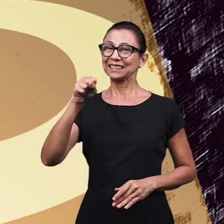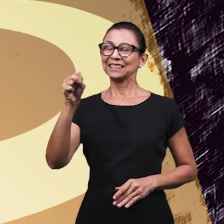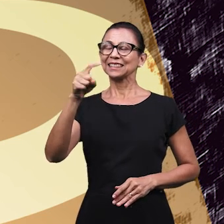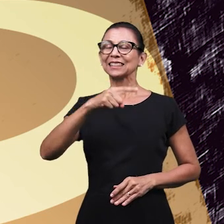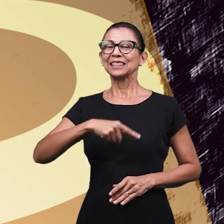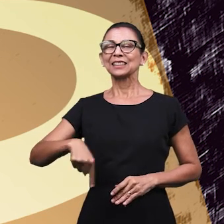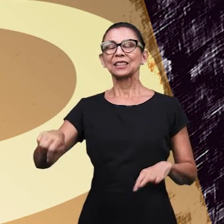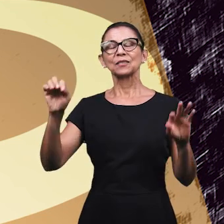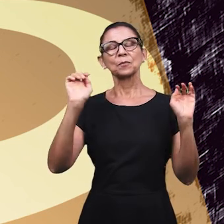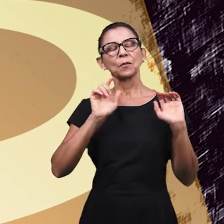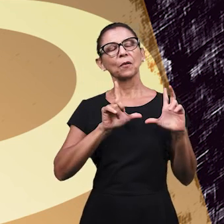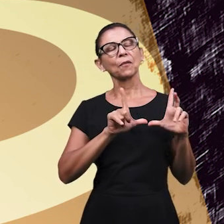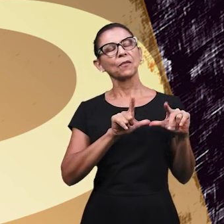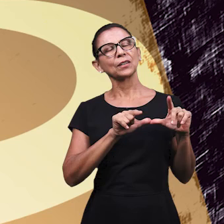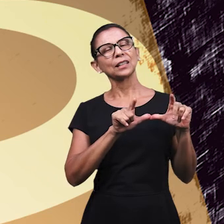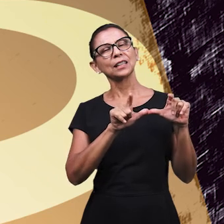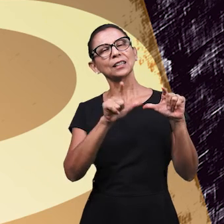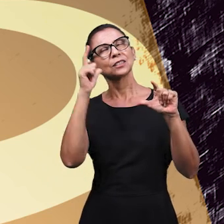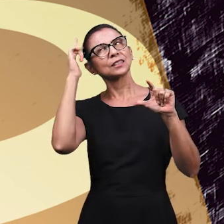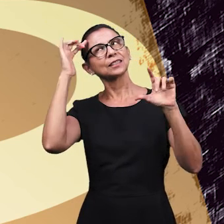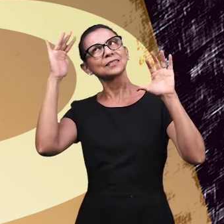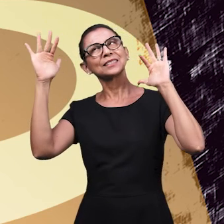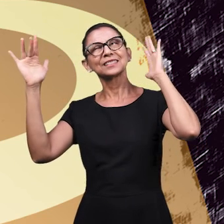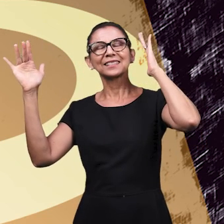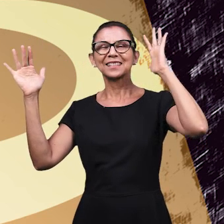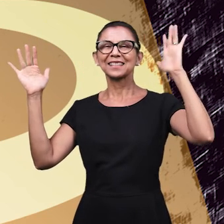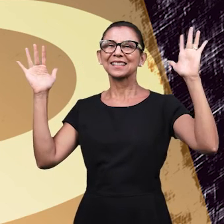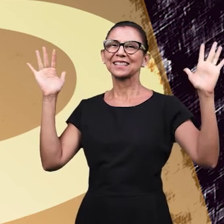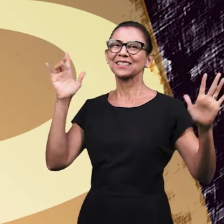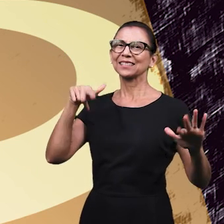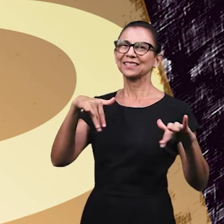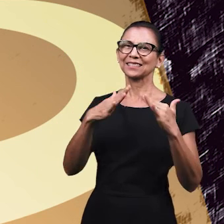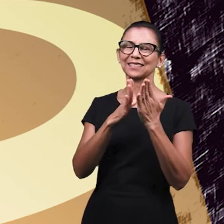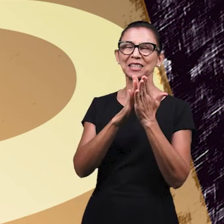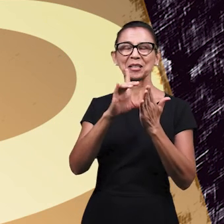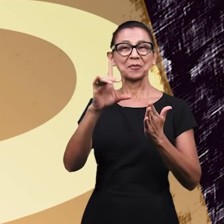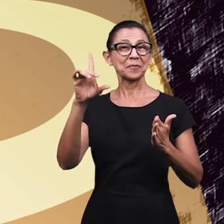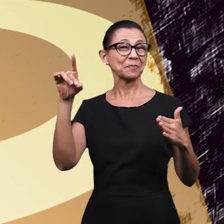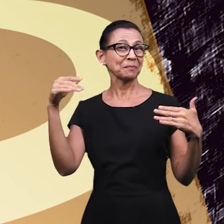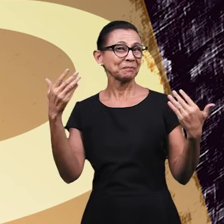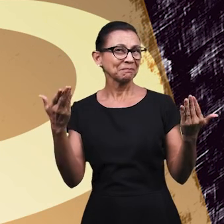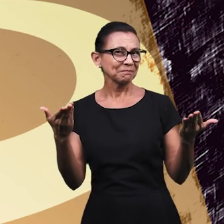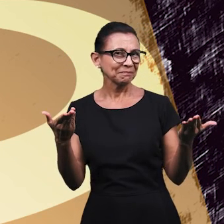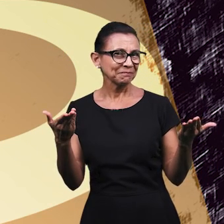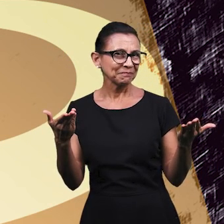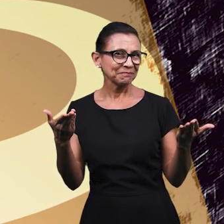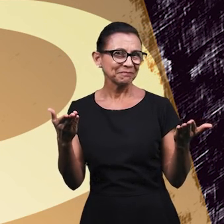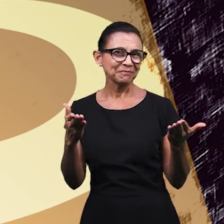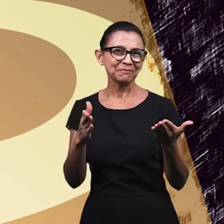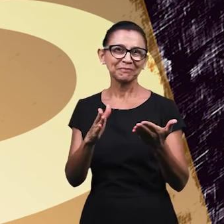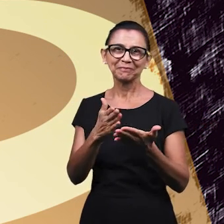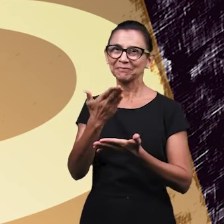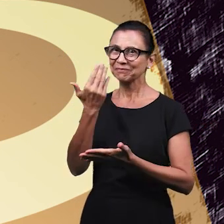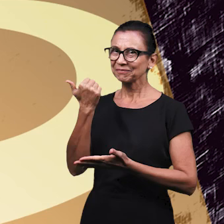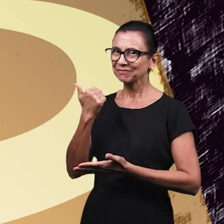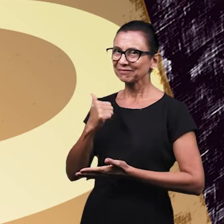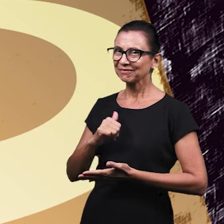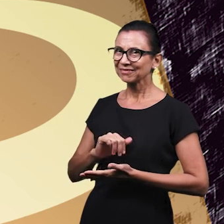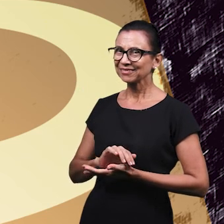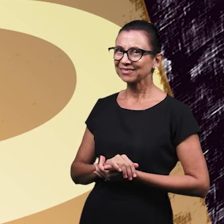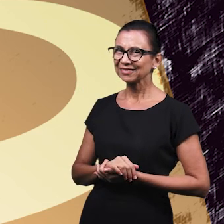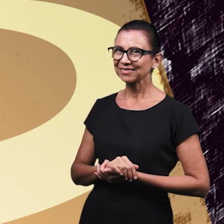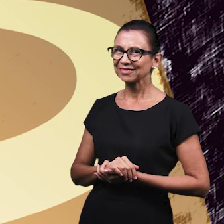nós vamos viajar dentro desse livro maravilhoso que é a Palavra de Deus. Então, vem